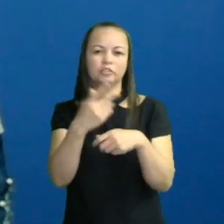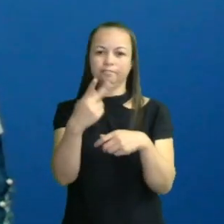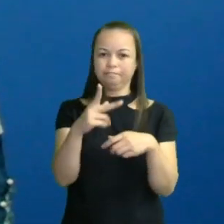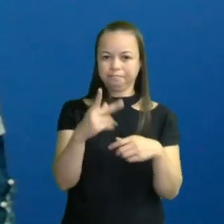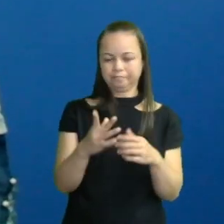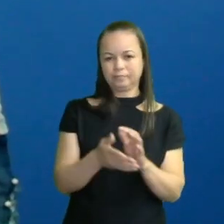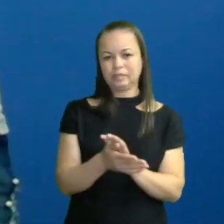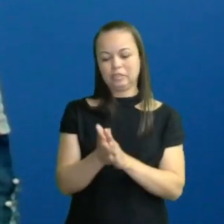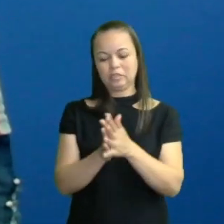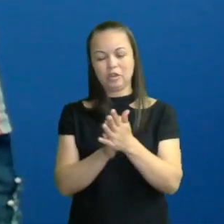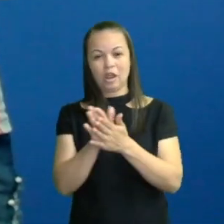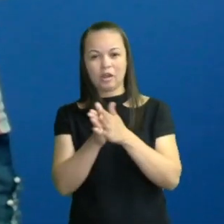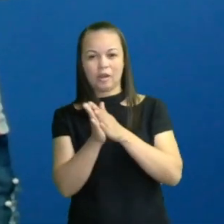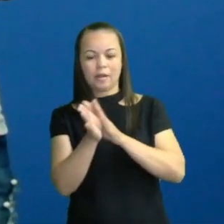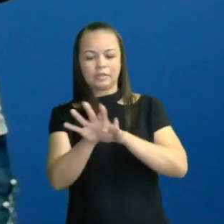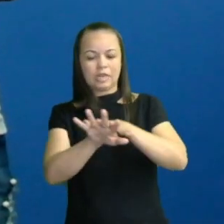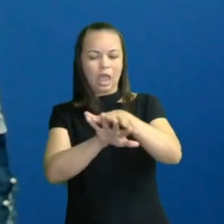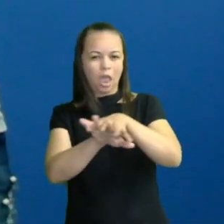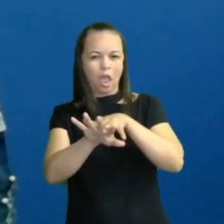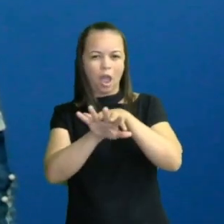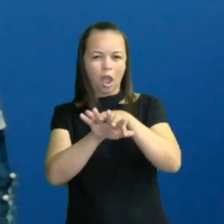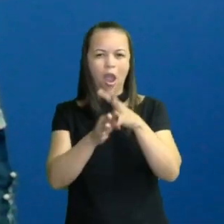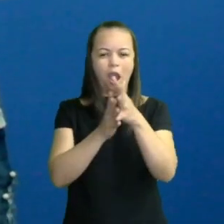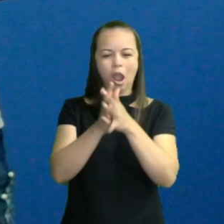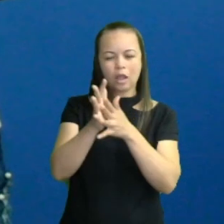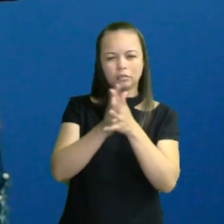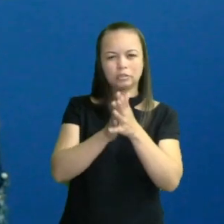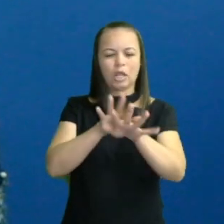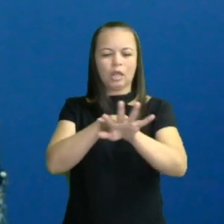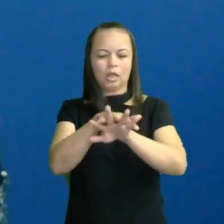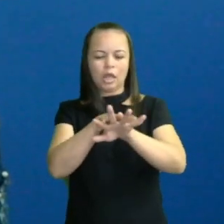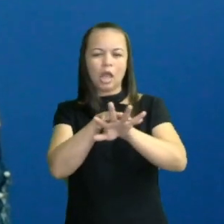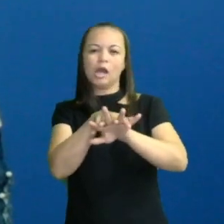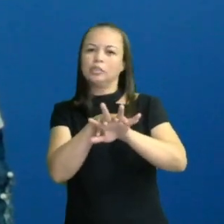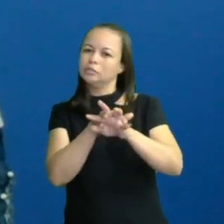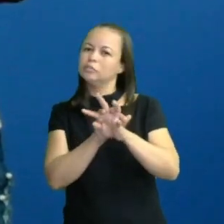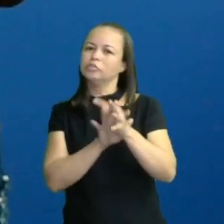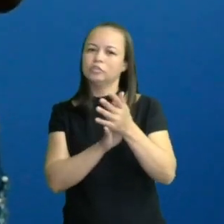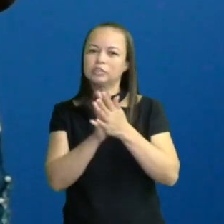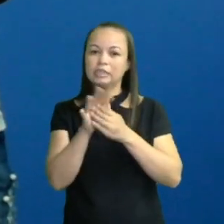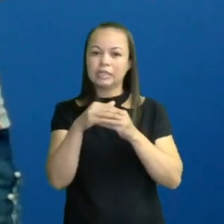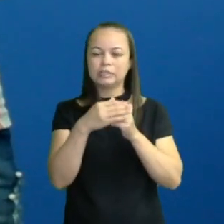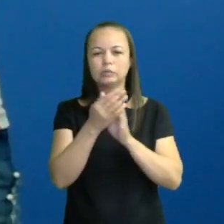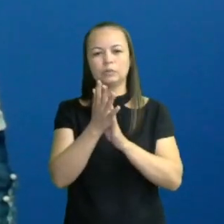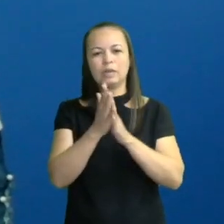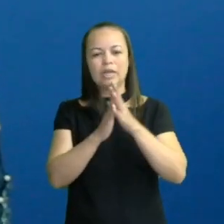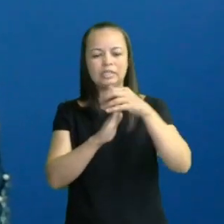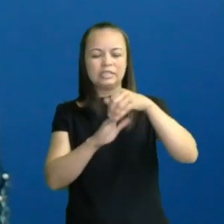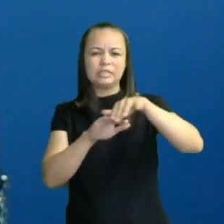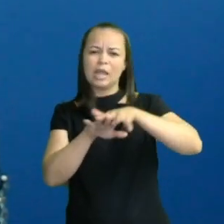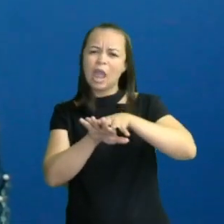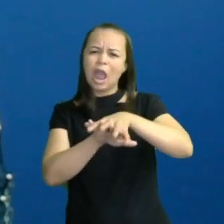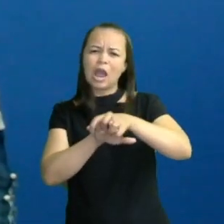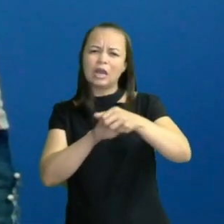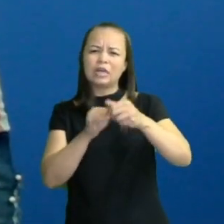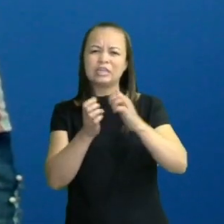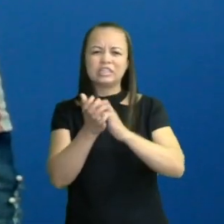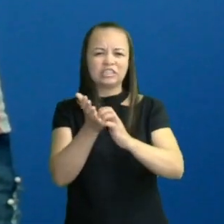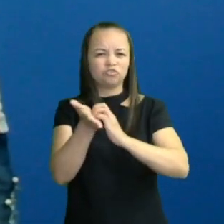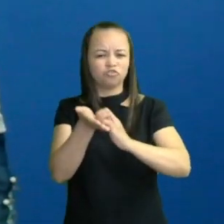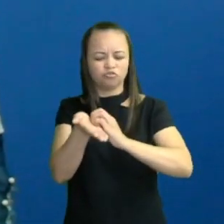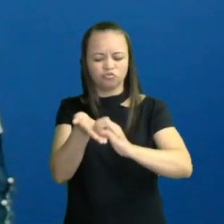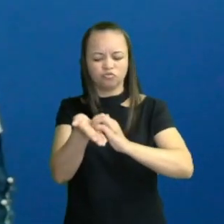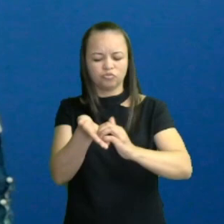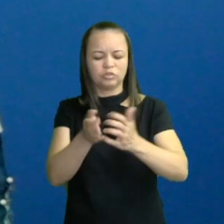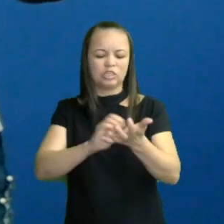tá? Esfregar a parte de cima, a parte de baixo, entre os dedos, em cima, embaixo, aqui nessa parte